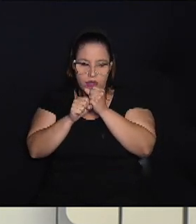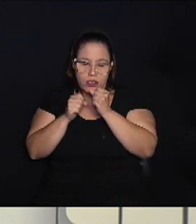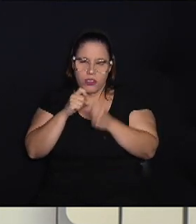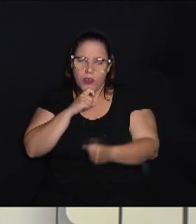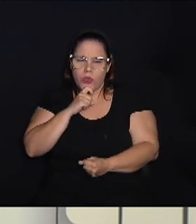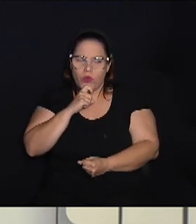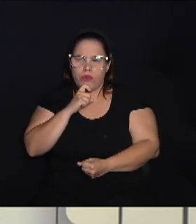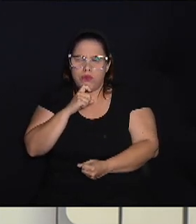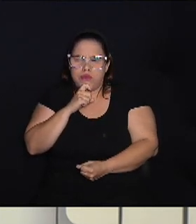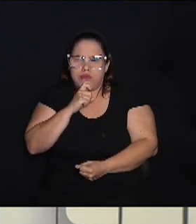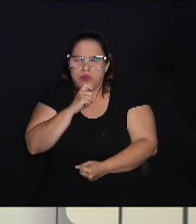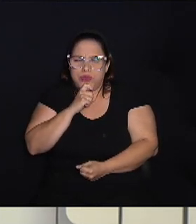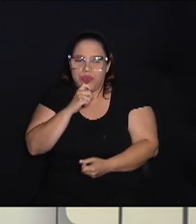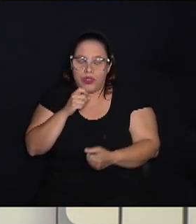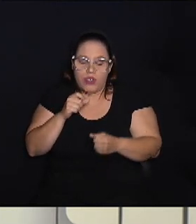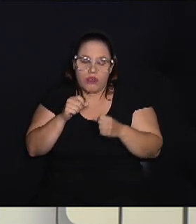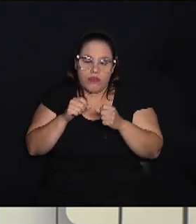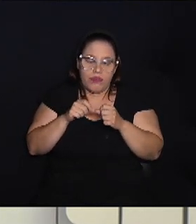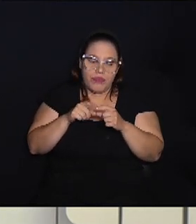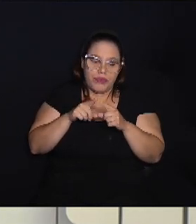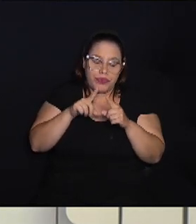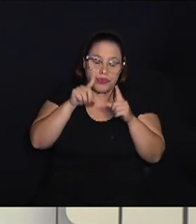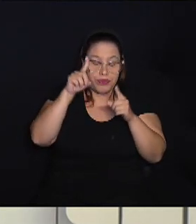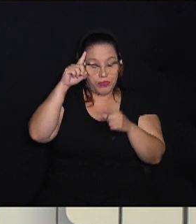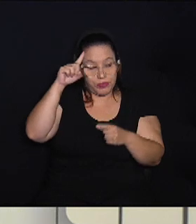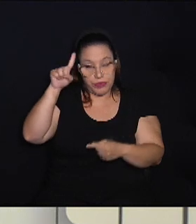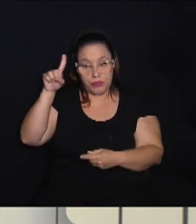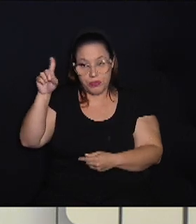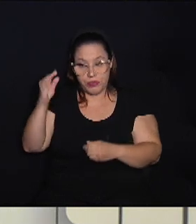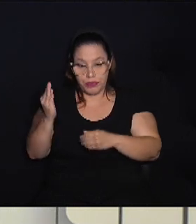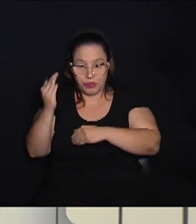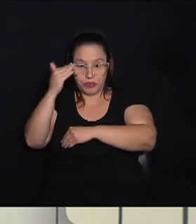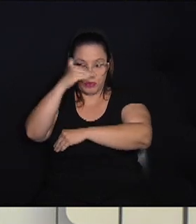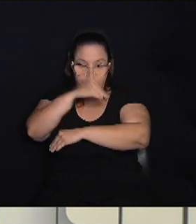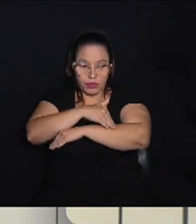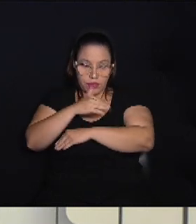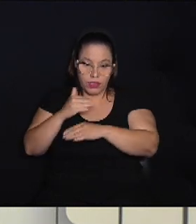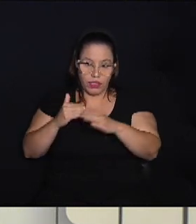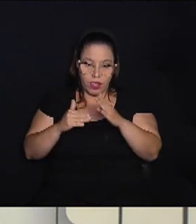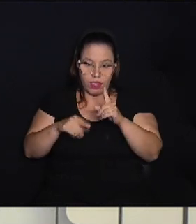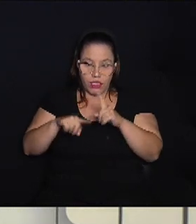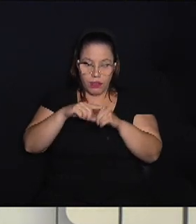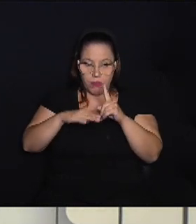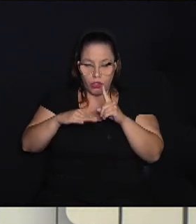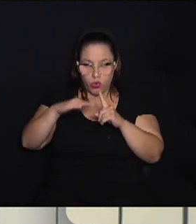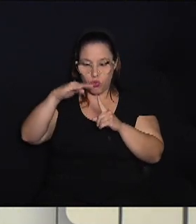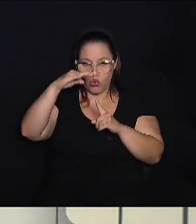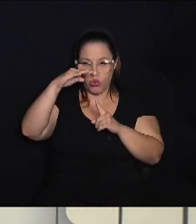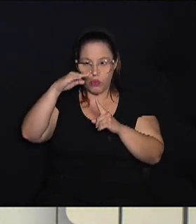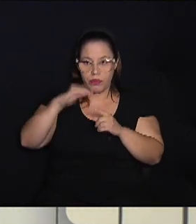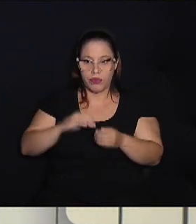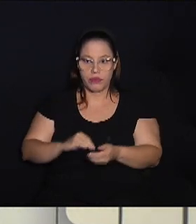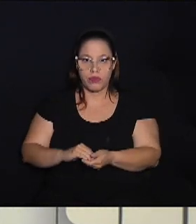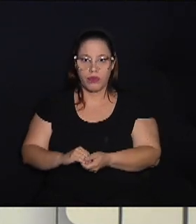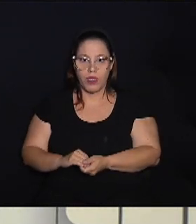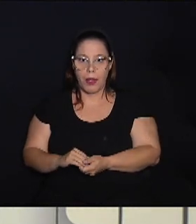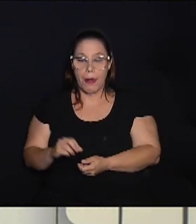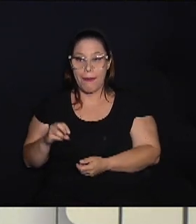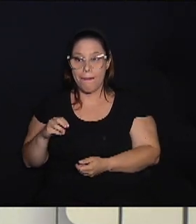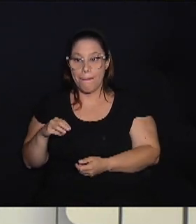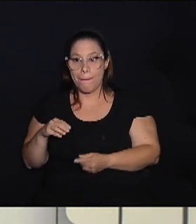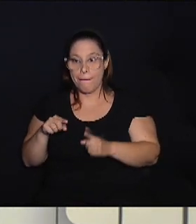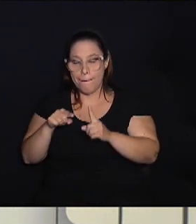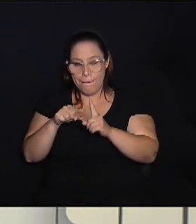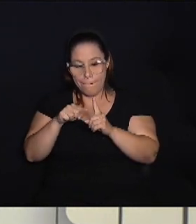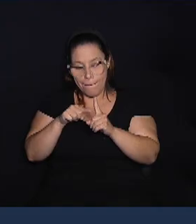intenso, mas ao longo do dia a temperatura sobe e fica bem agradável. Para amanhã, então, mínima de 13 graus.